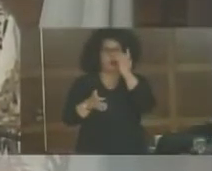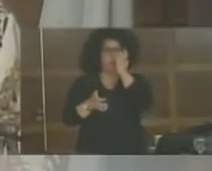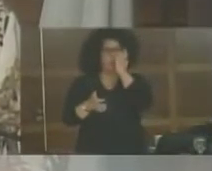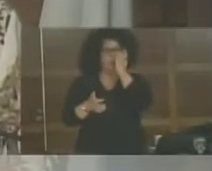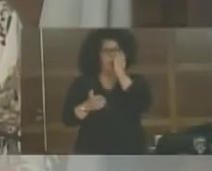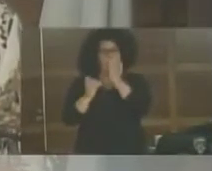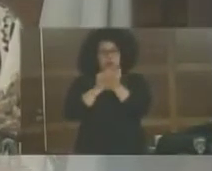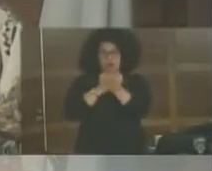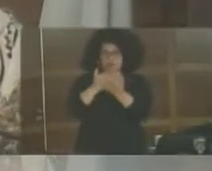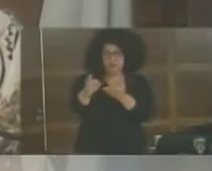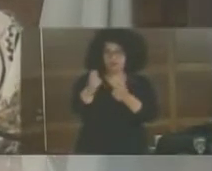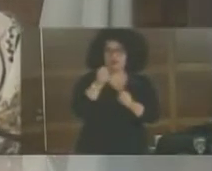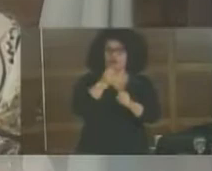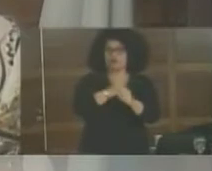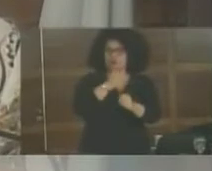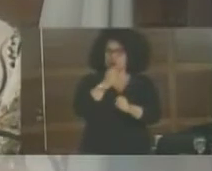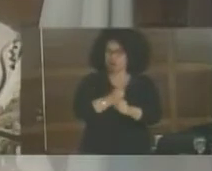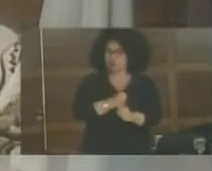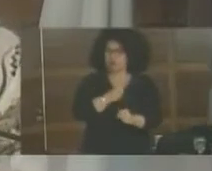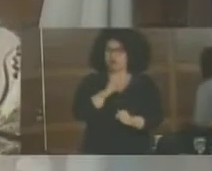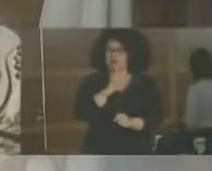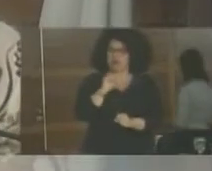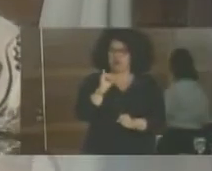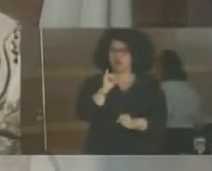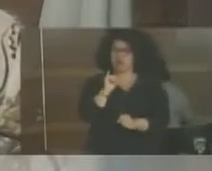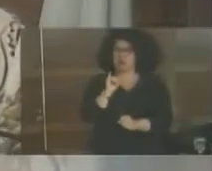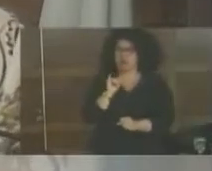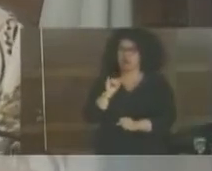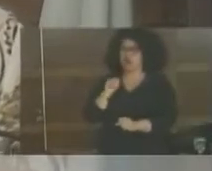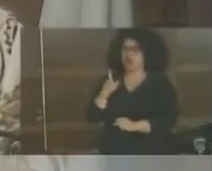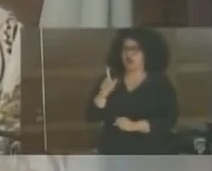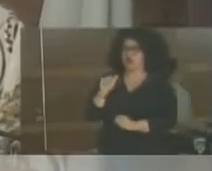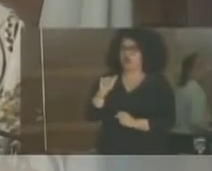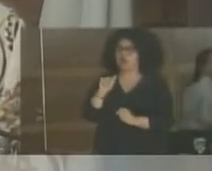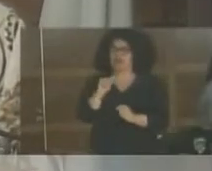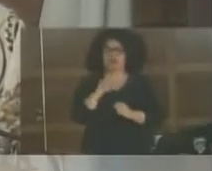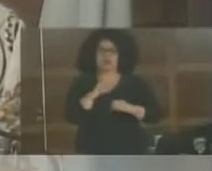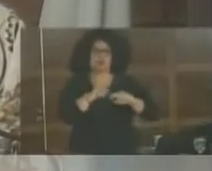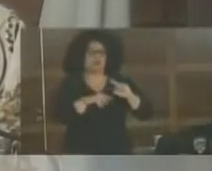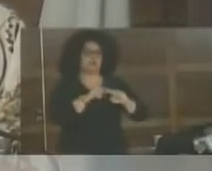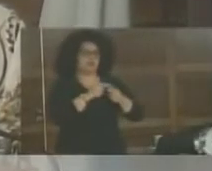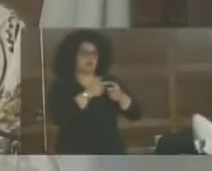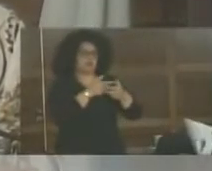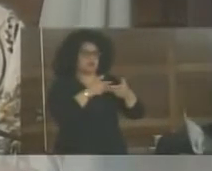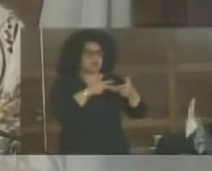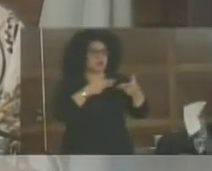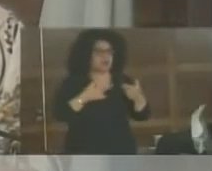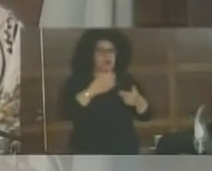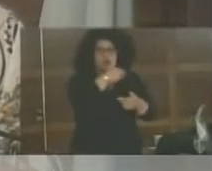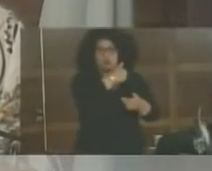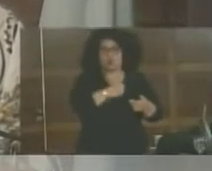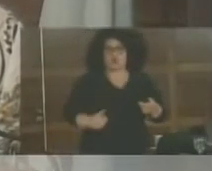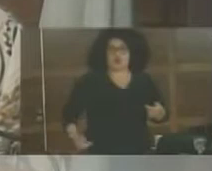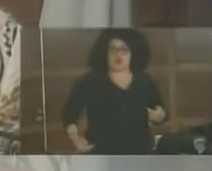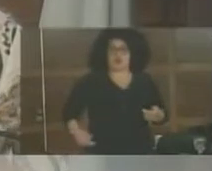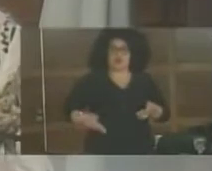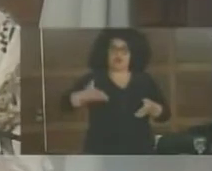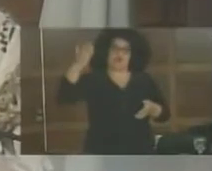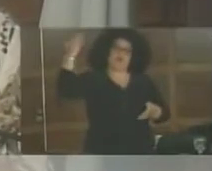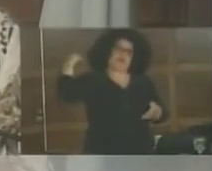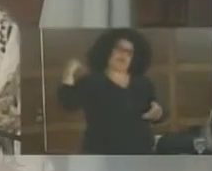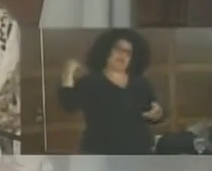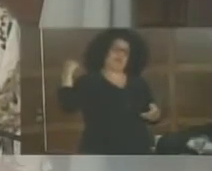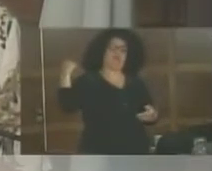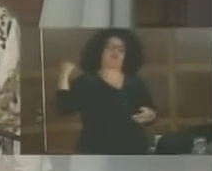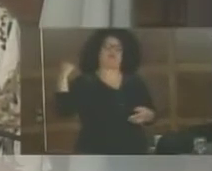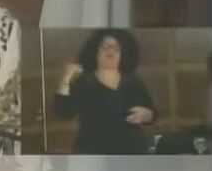obras. Esses equipamentos deveriam ter sido atendidos no governo passado em contrapartidas